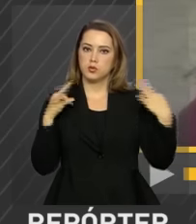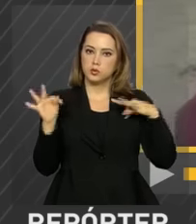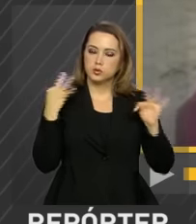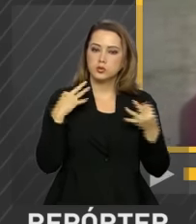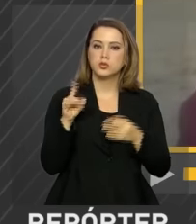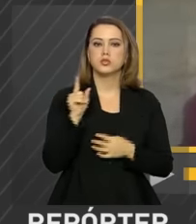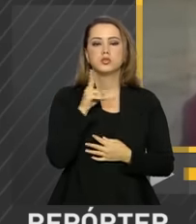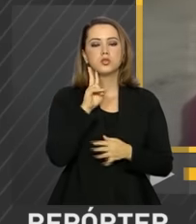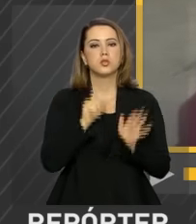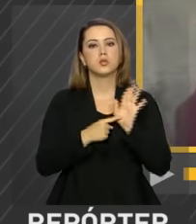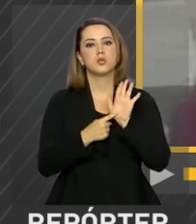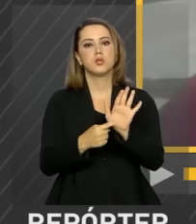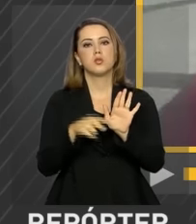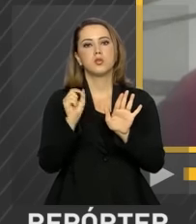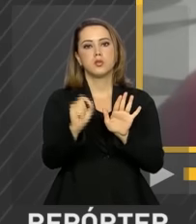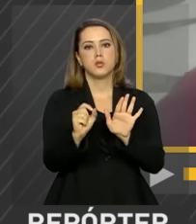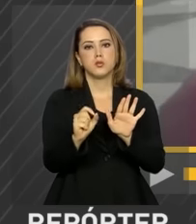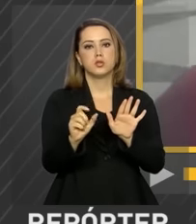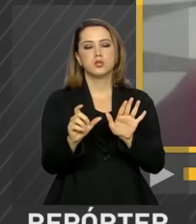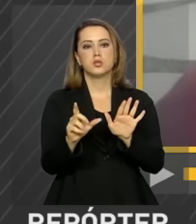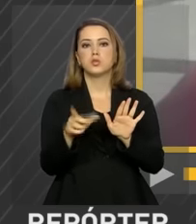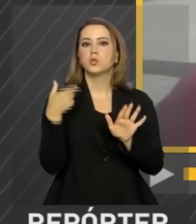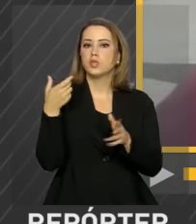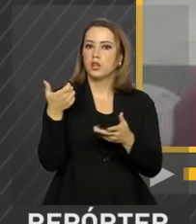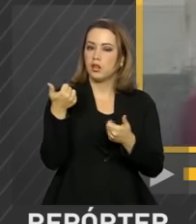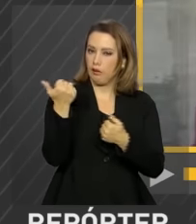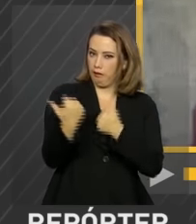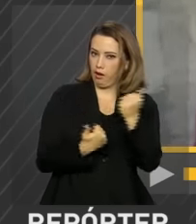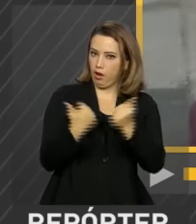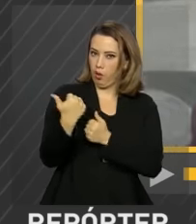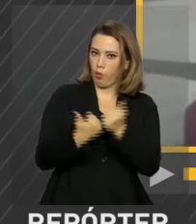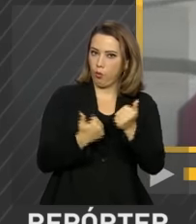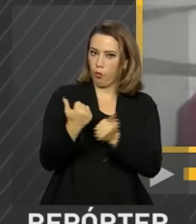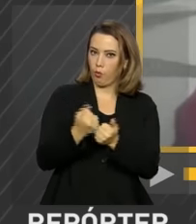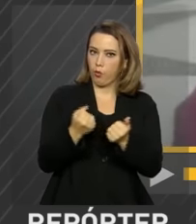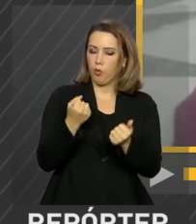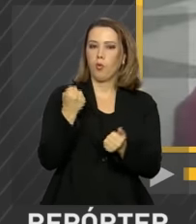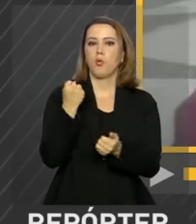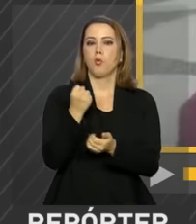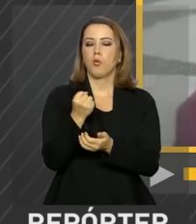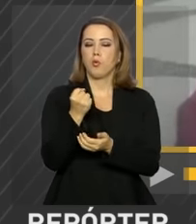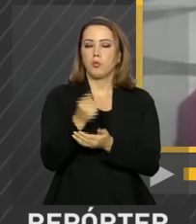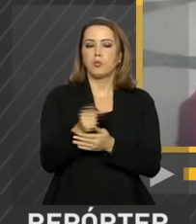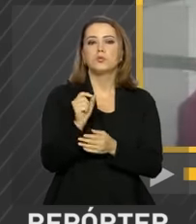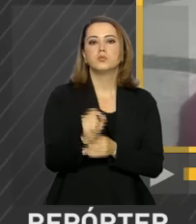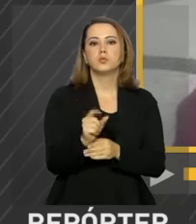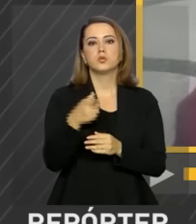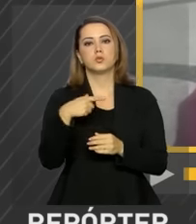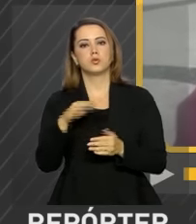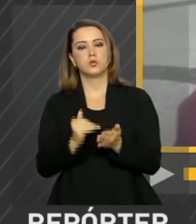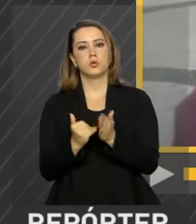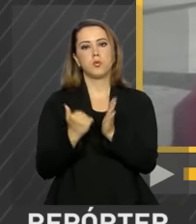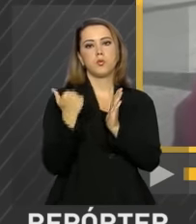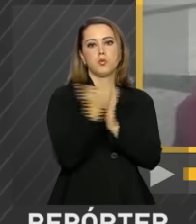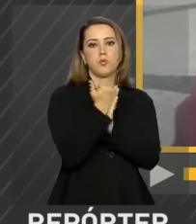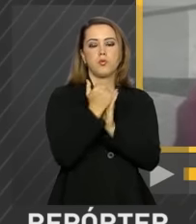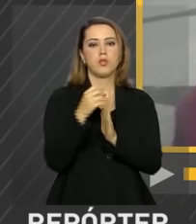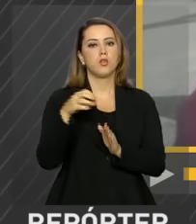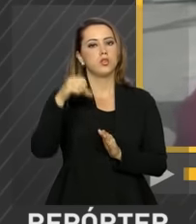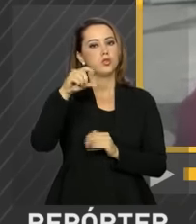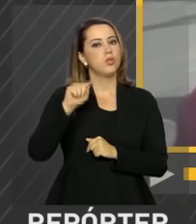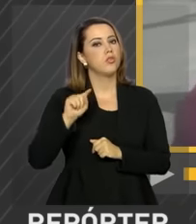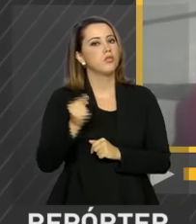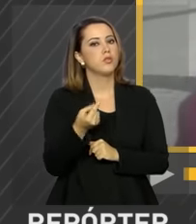destaque é com o segmento de locação de automóveis que prevê um aumento de faturamento em 9,6 e um